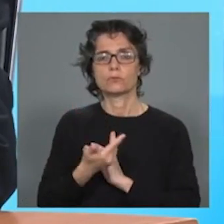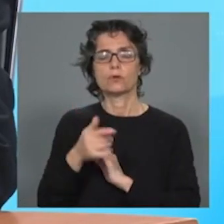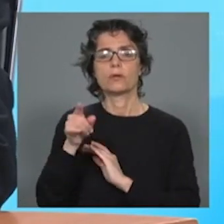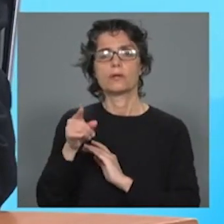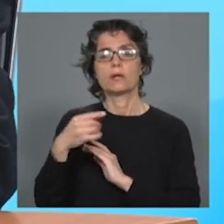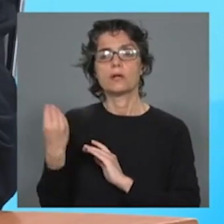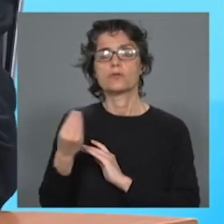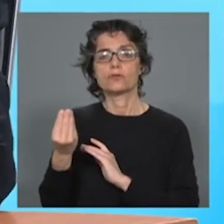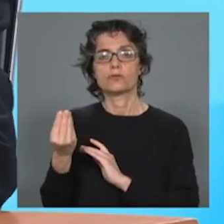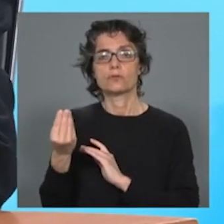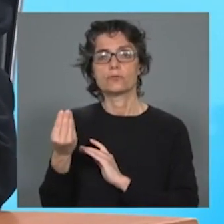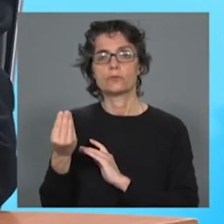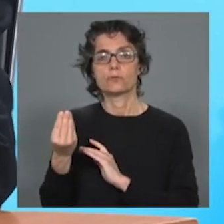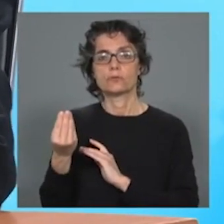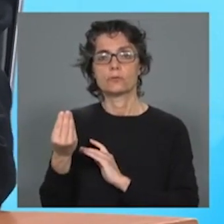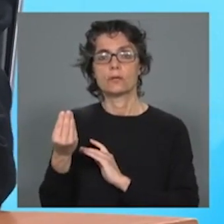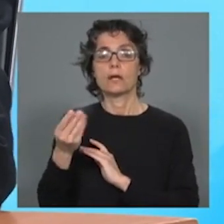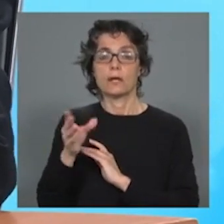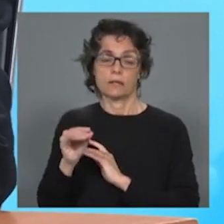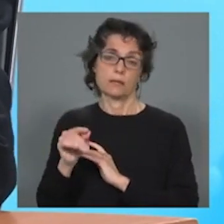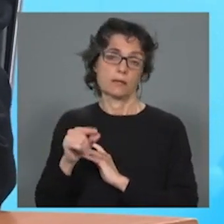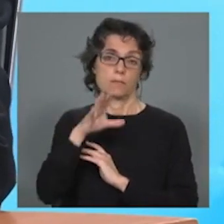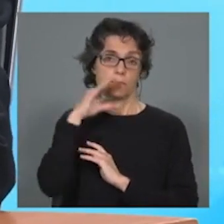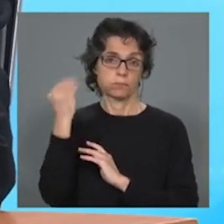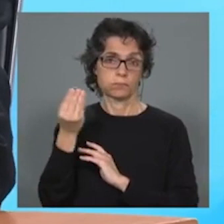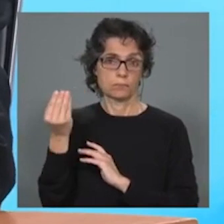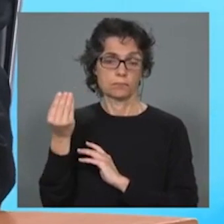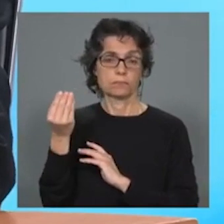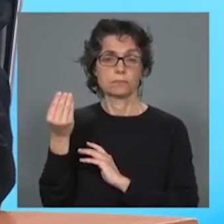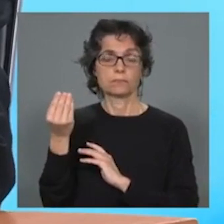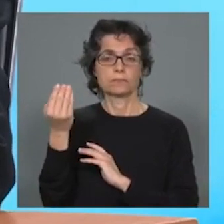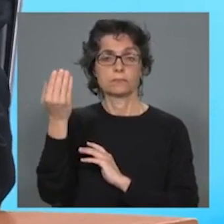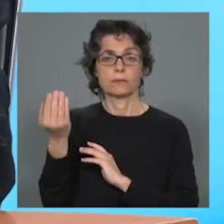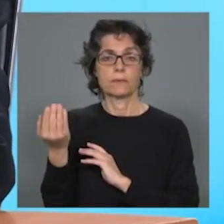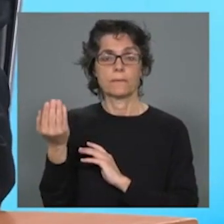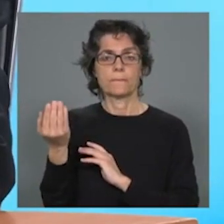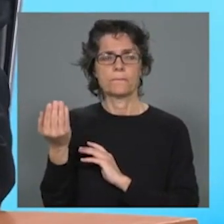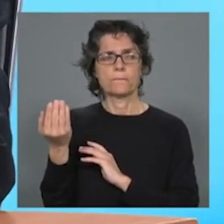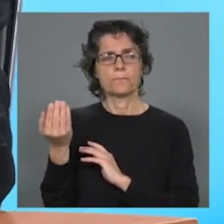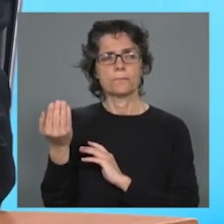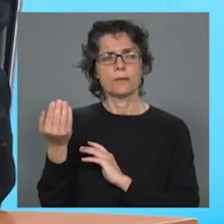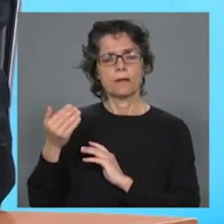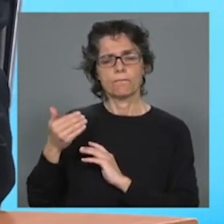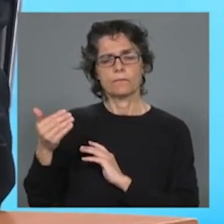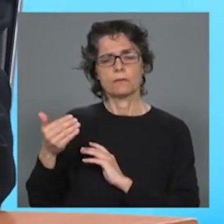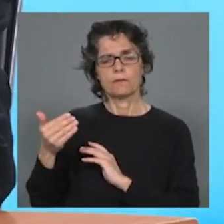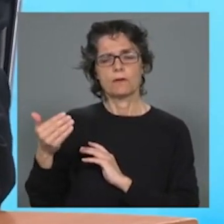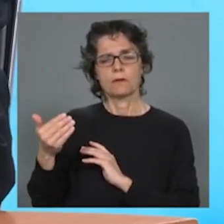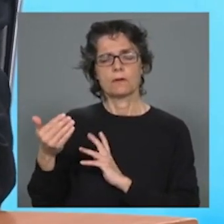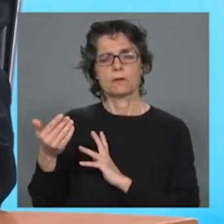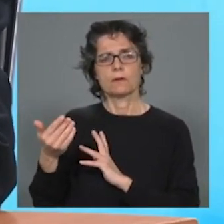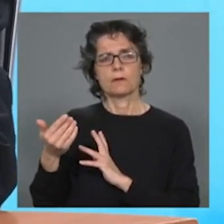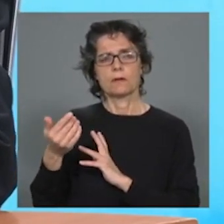juventude, adolescência e juventude, sem acreditar em nada e sem negar